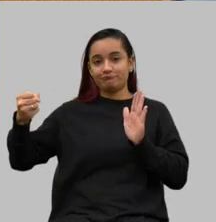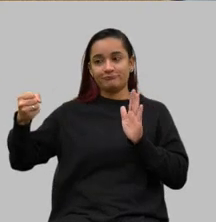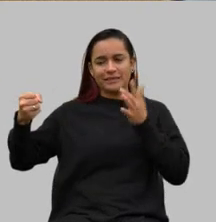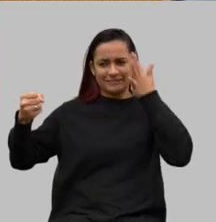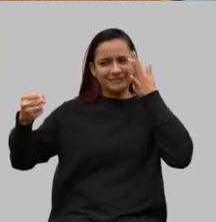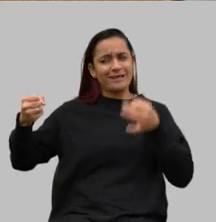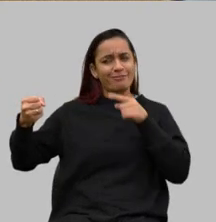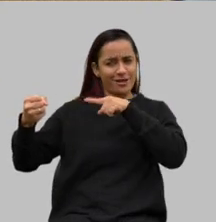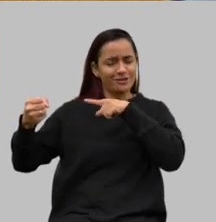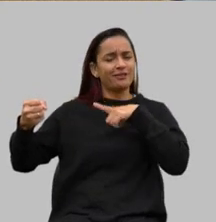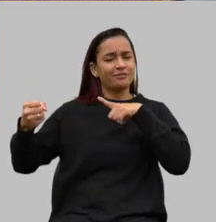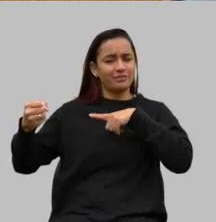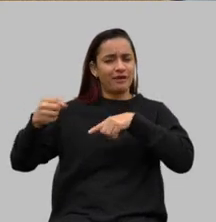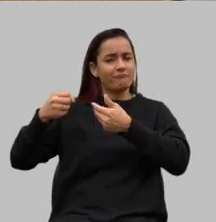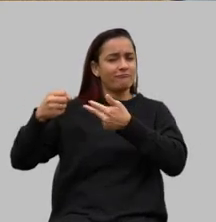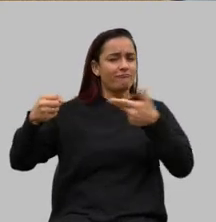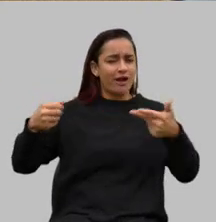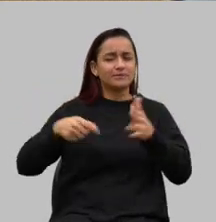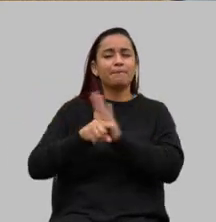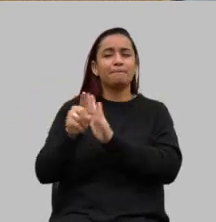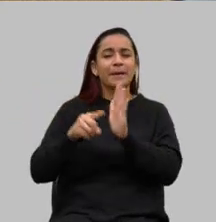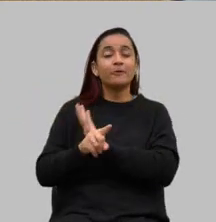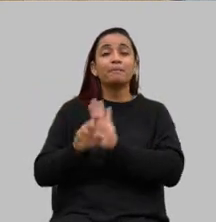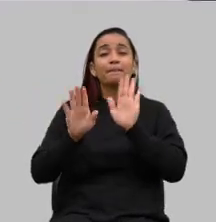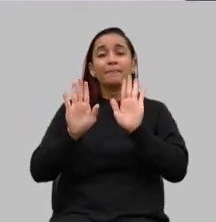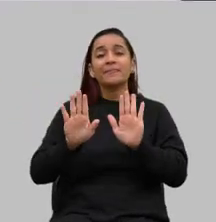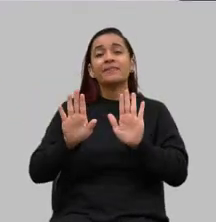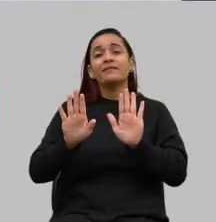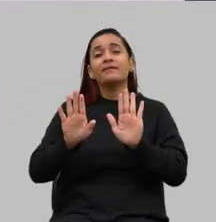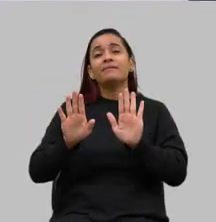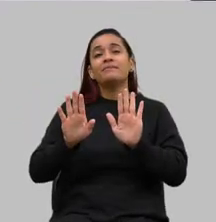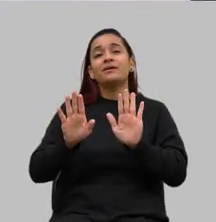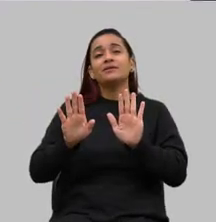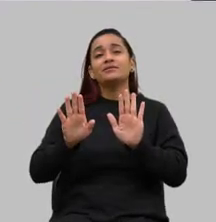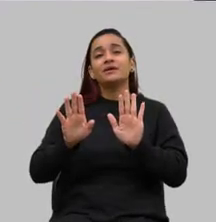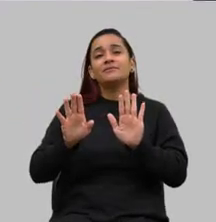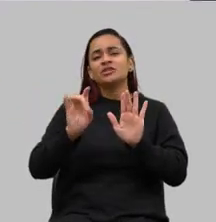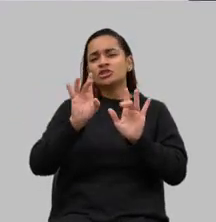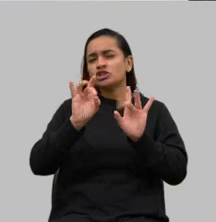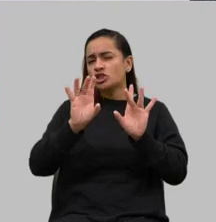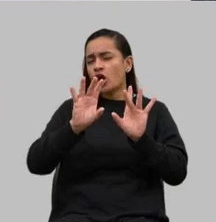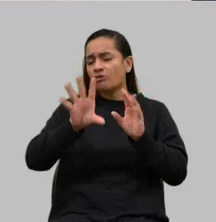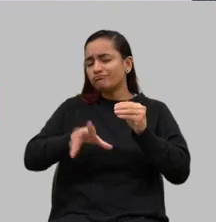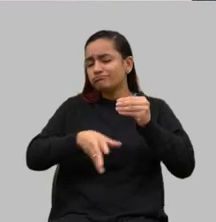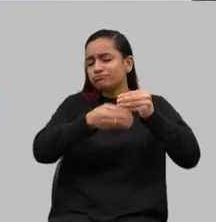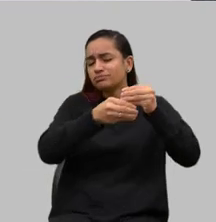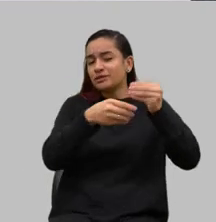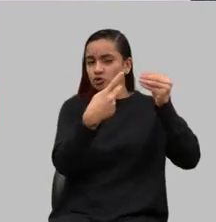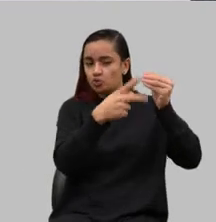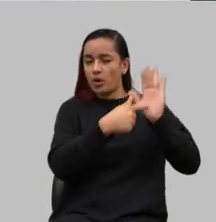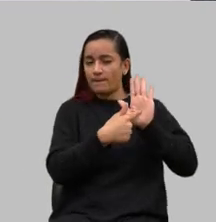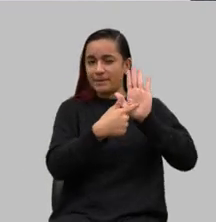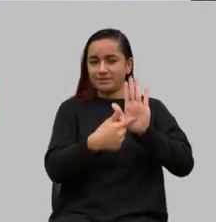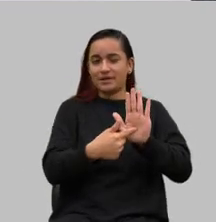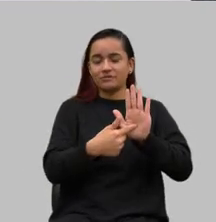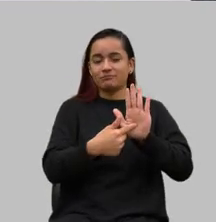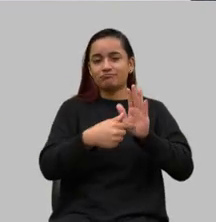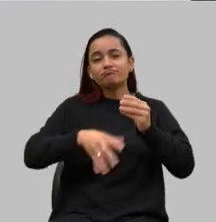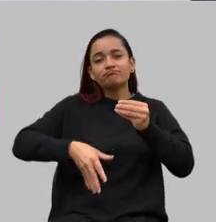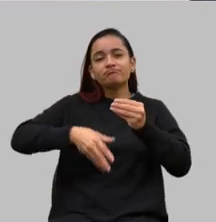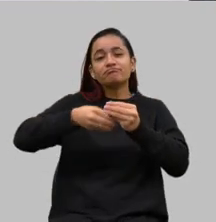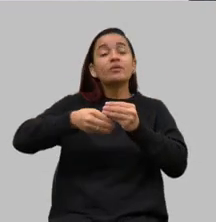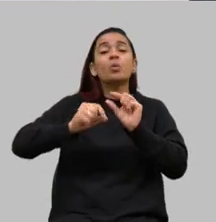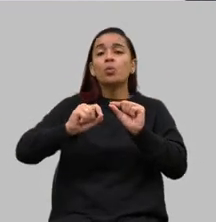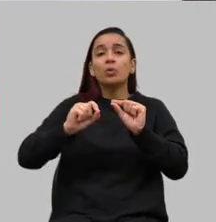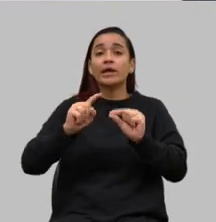várias perguntas só no n só p um pouco um gancho na sua apresentação eh a